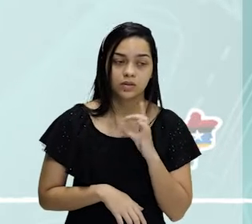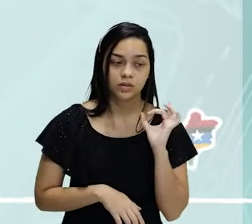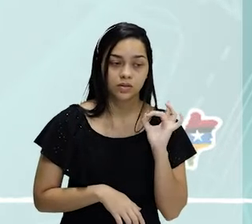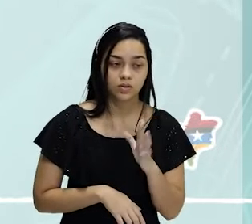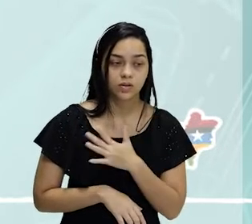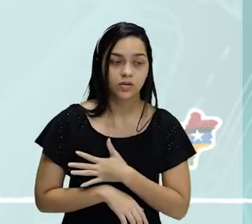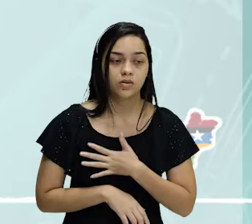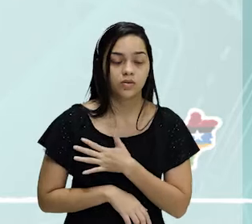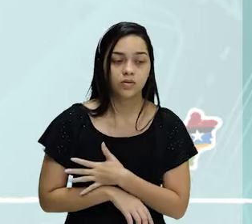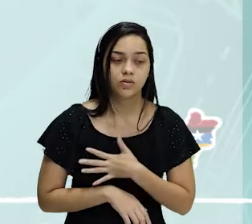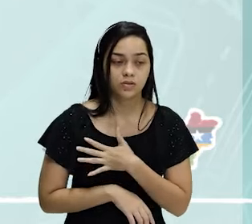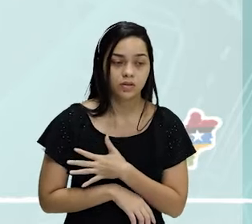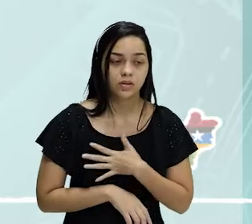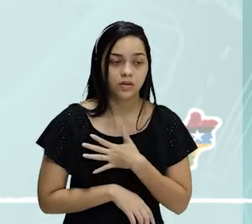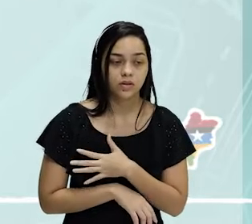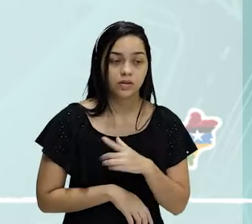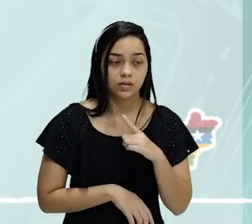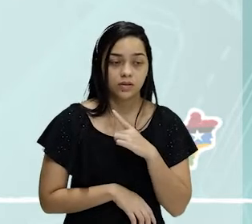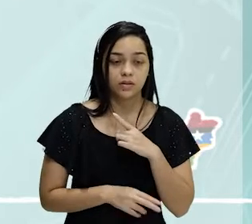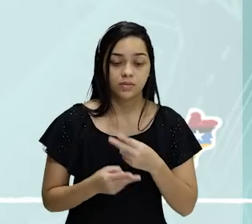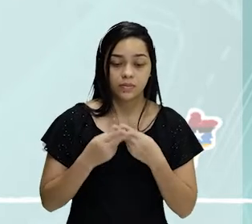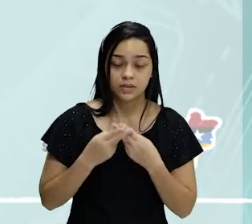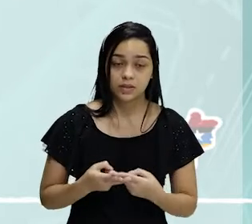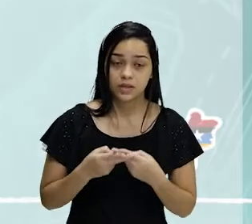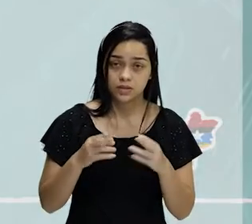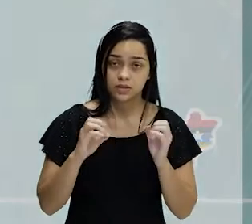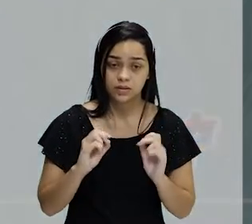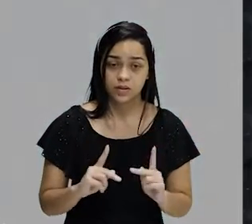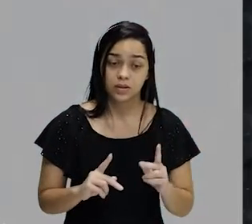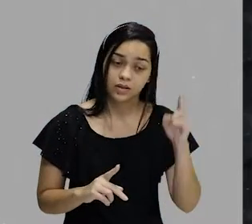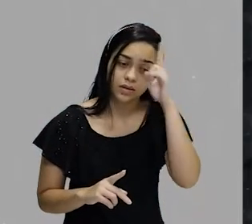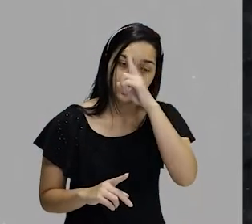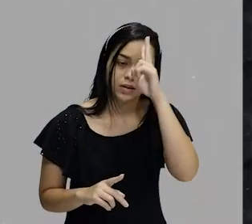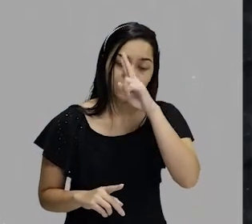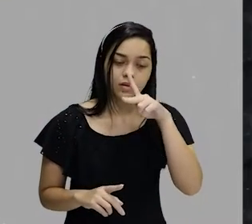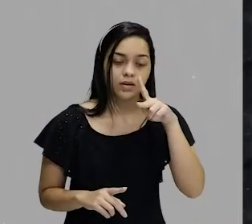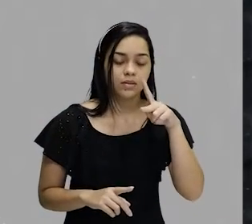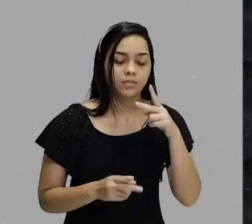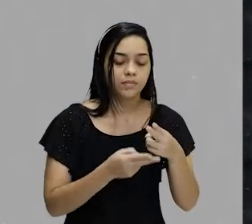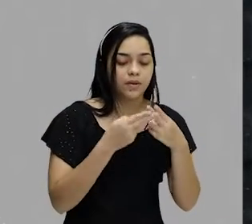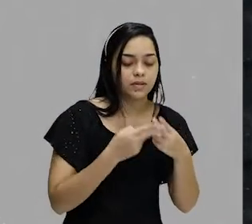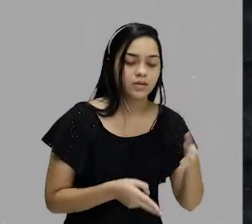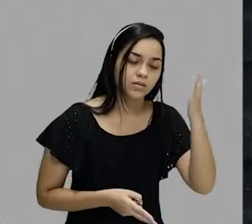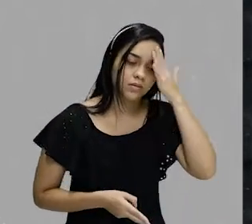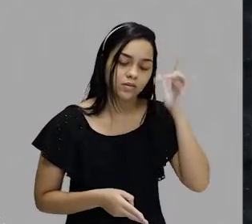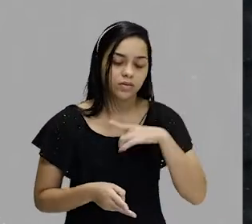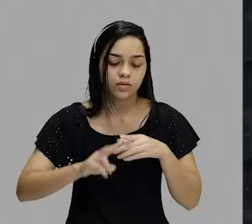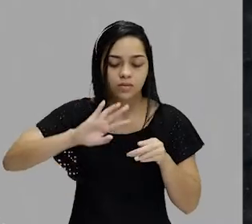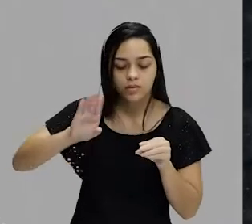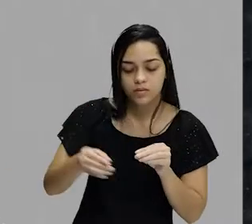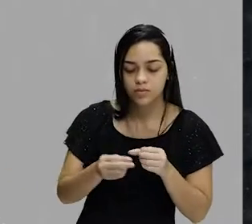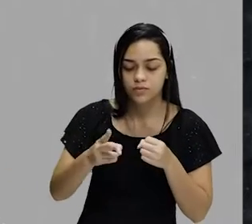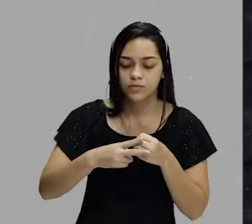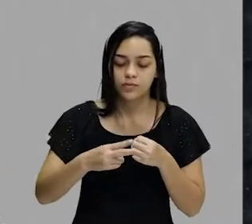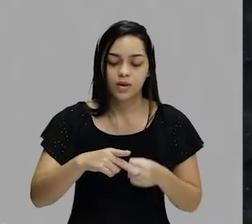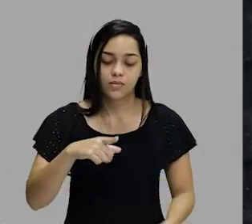apenas gostaria a tivesse paciência e compreensão, tá bom? Lembrando que paciência e compreensão são complementos do verbo ter, que pertence à